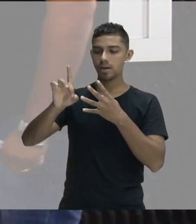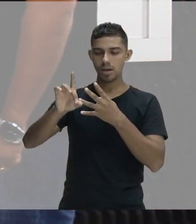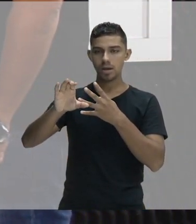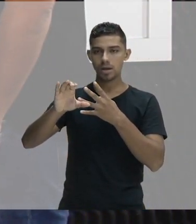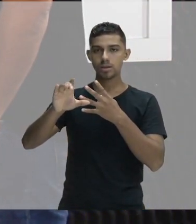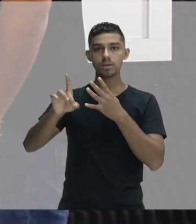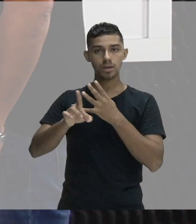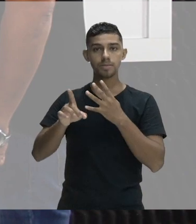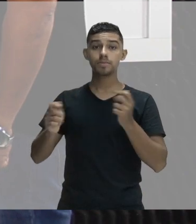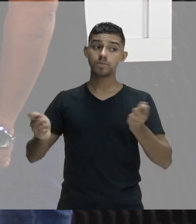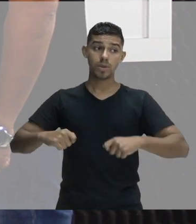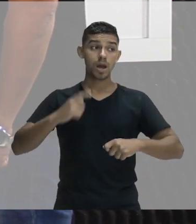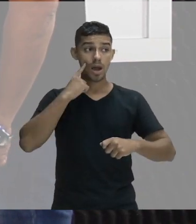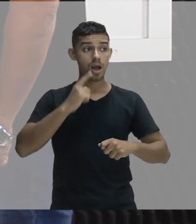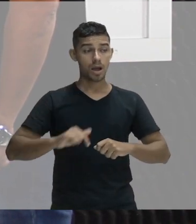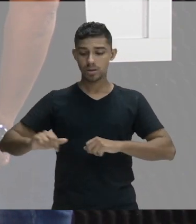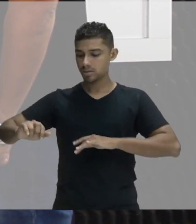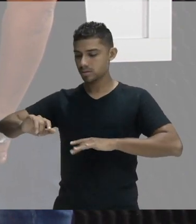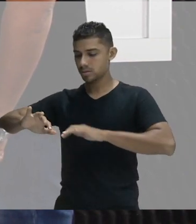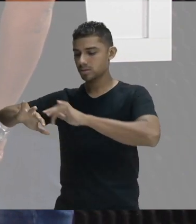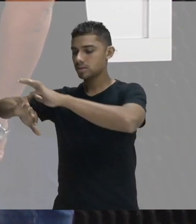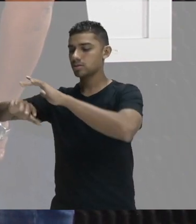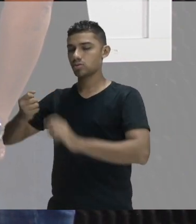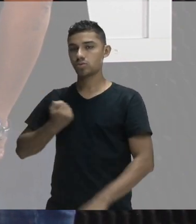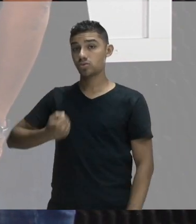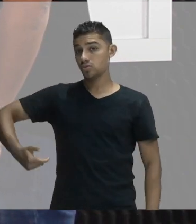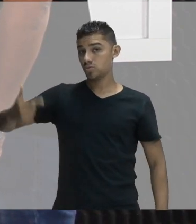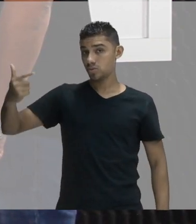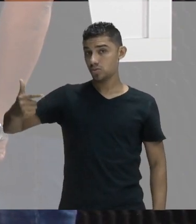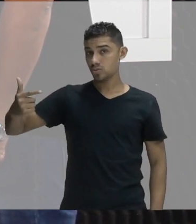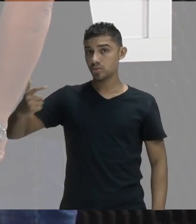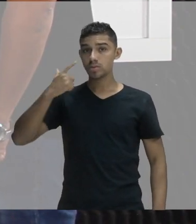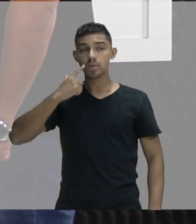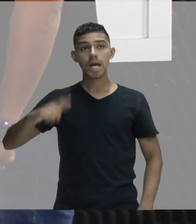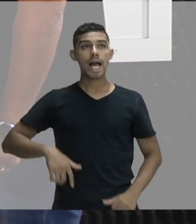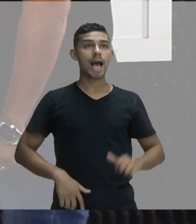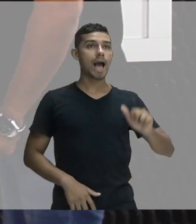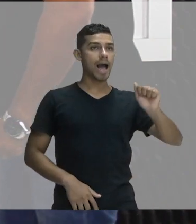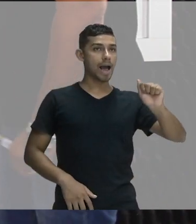ter escada 2, elevador A,